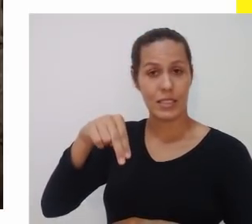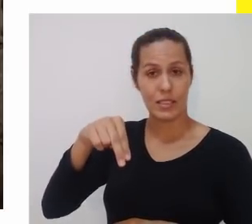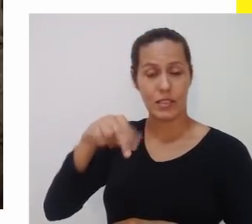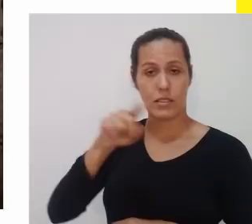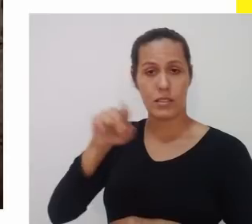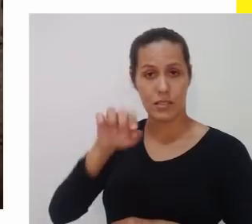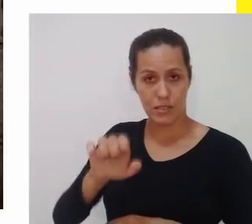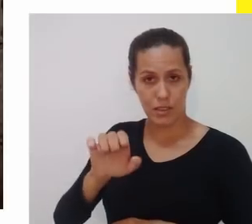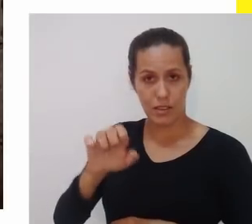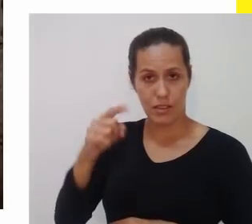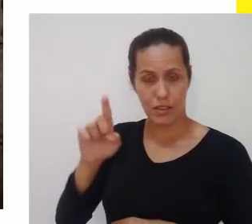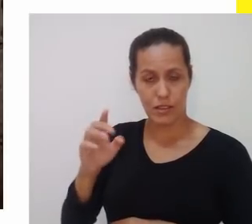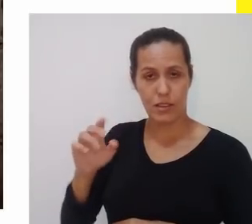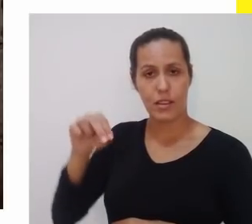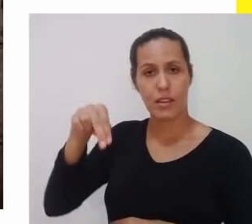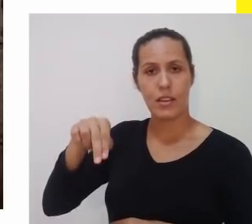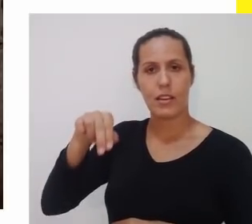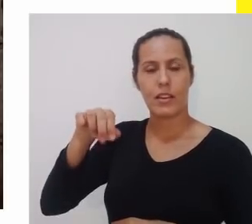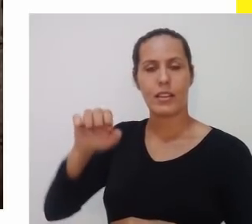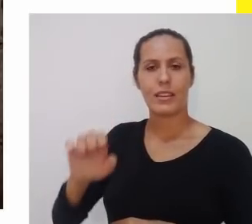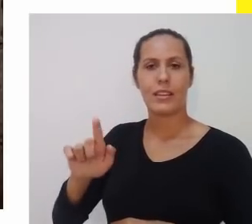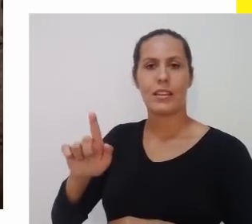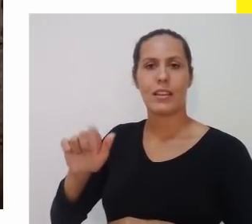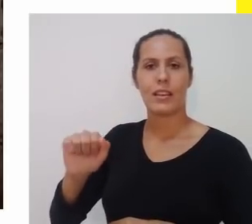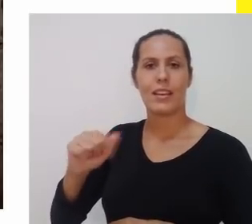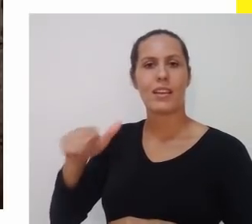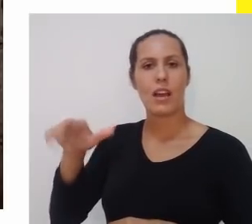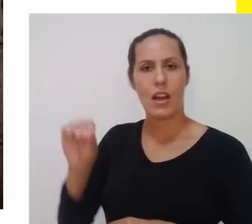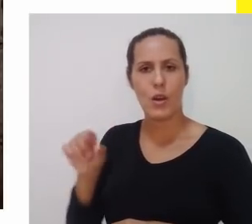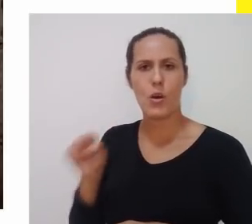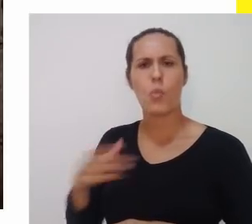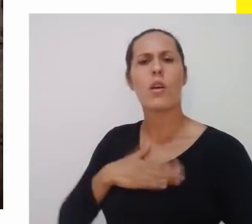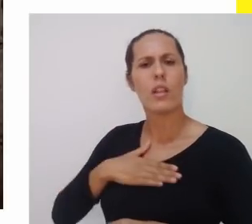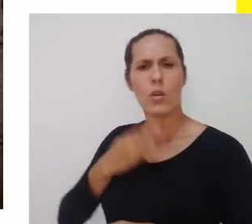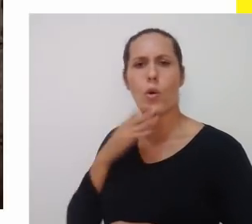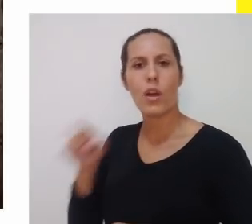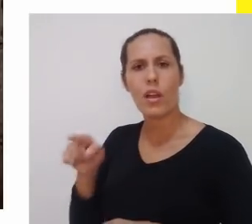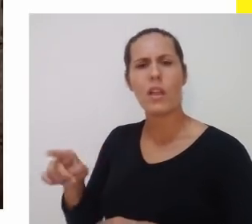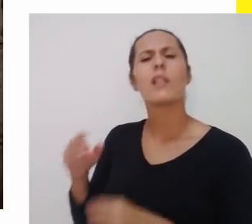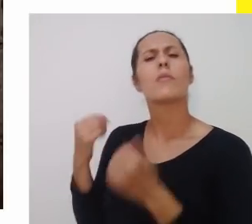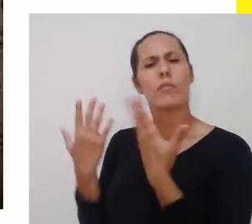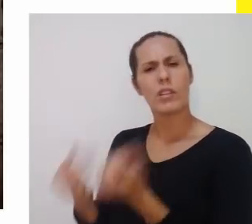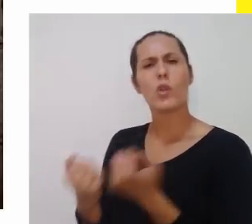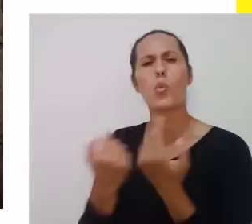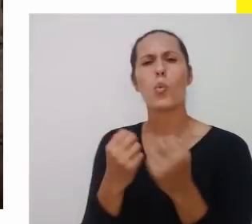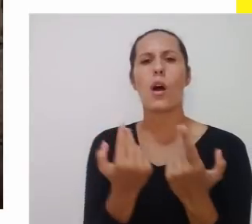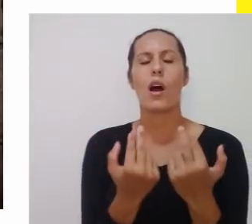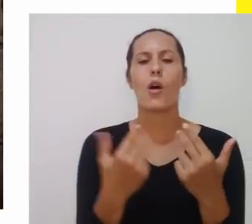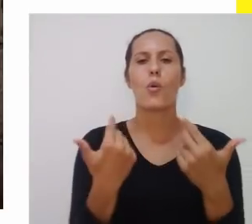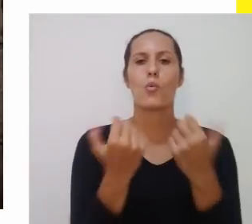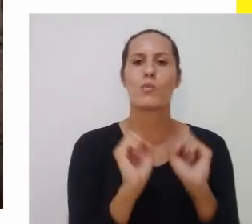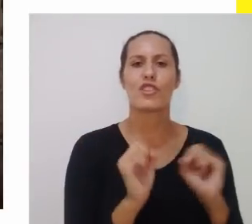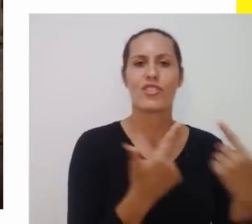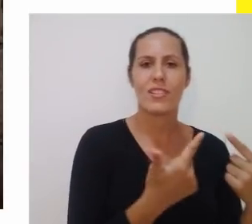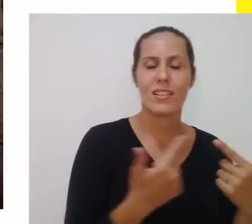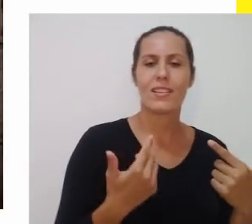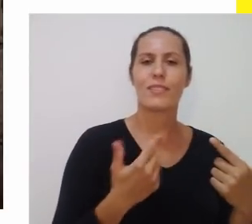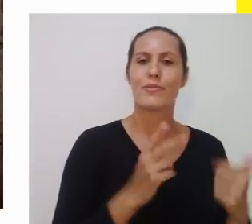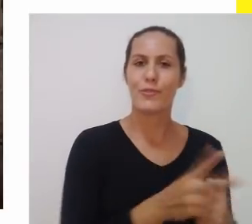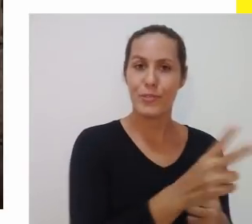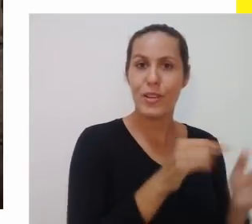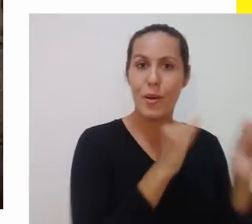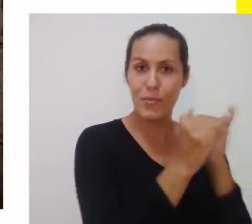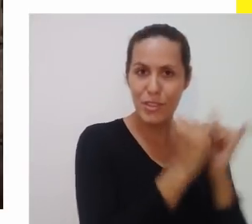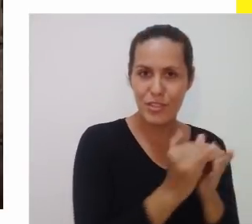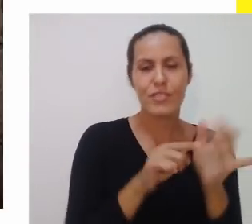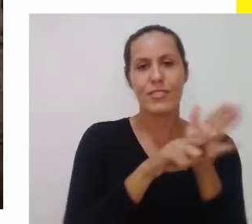Pesquisa sobre ele. Do mesmo jeito que eu pedi, dá uma pesquisada sobre as batalhas de slam. Vamos pesquisar sobre esse cara.